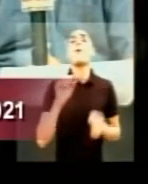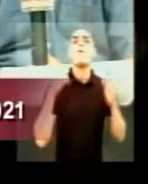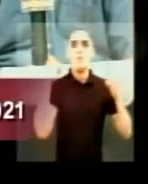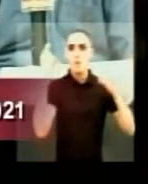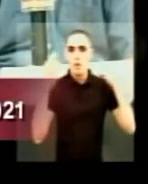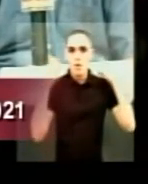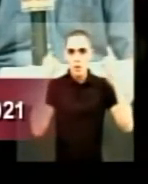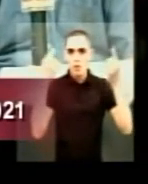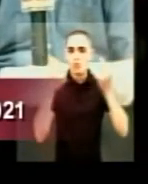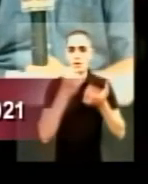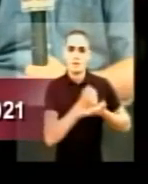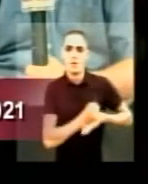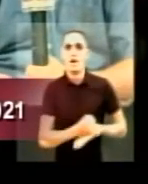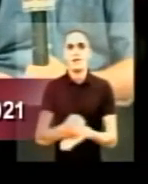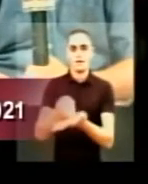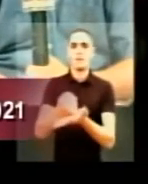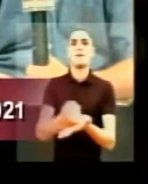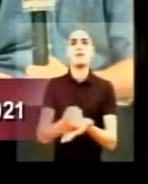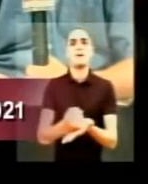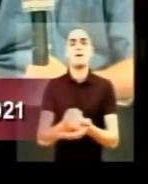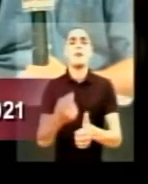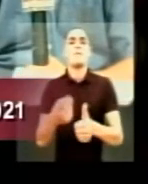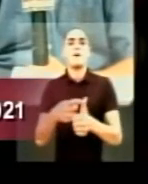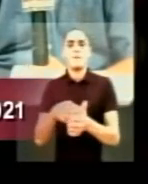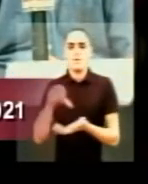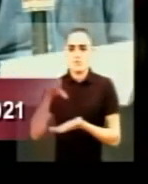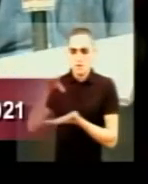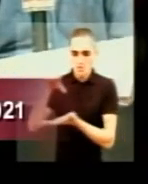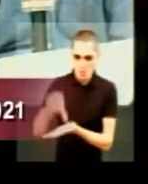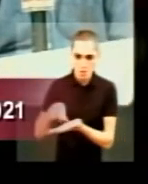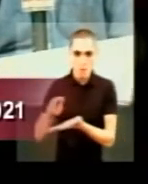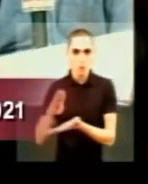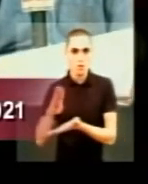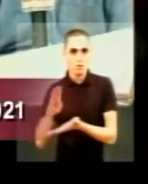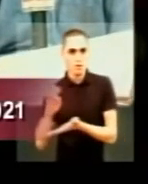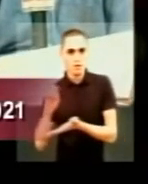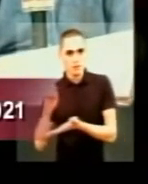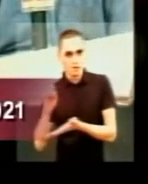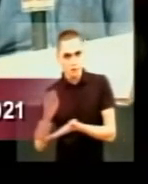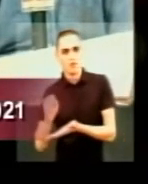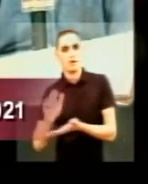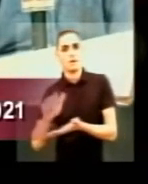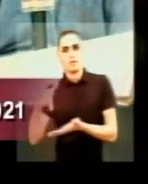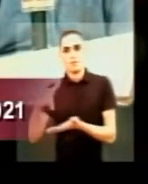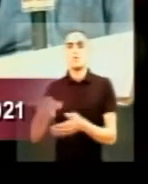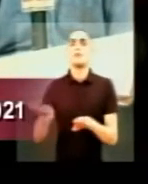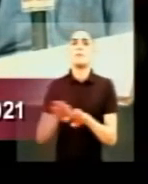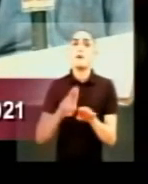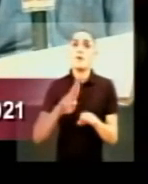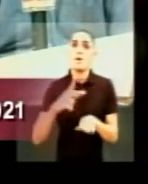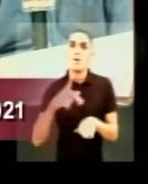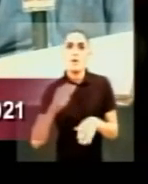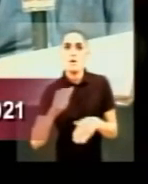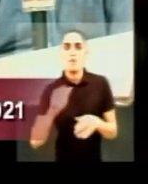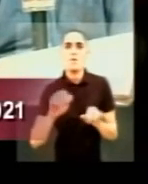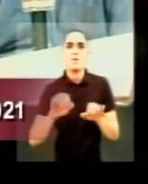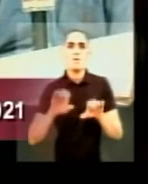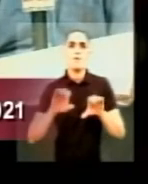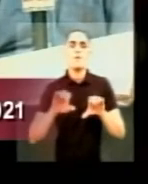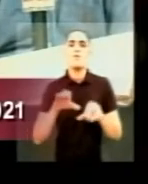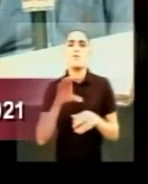unidades básicas de saúde e da UPA Jaguaré. E também podem sair dos hospitais